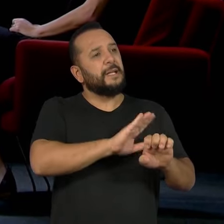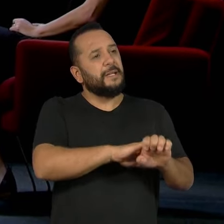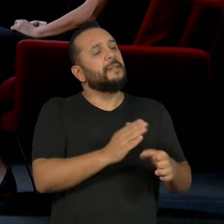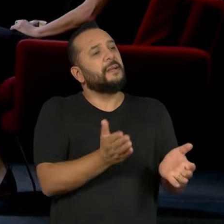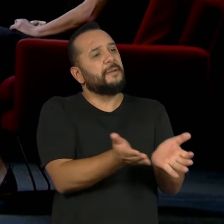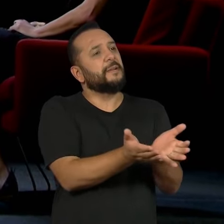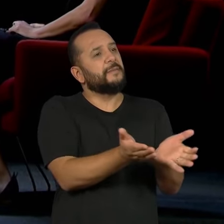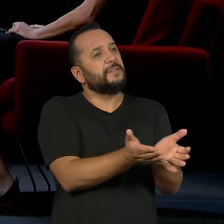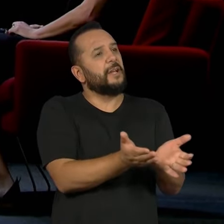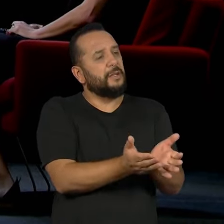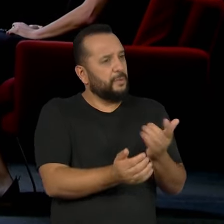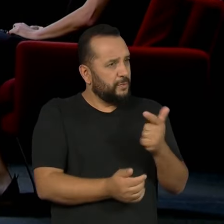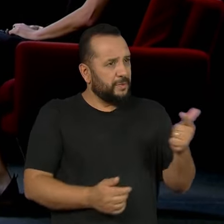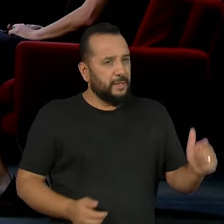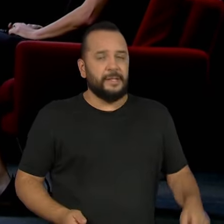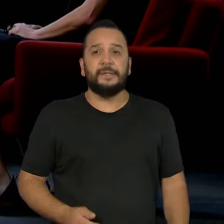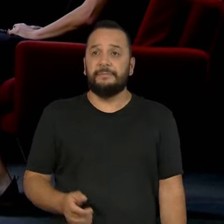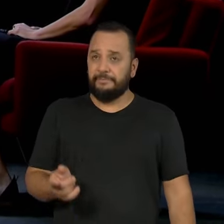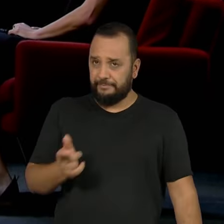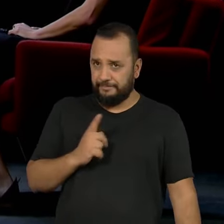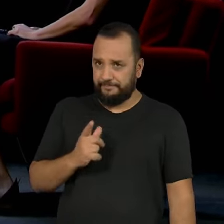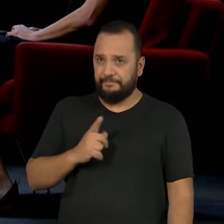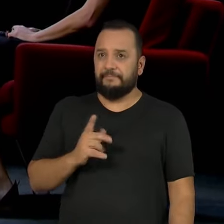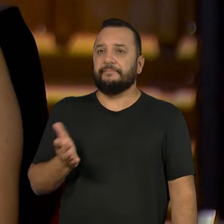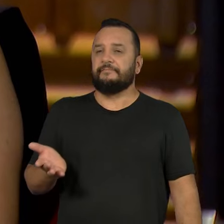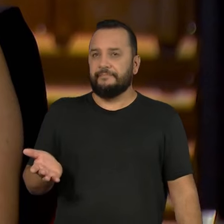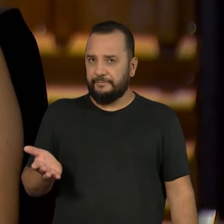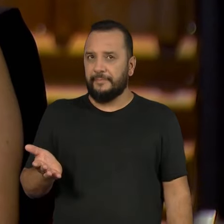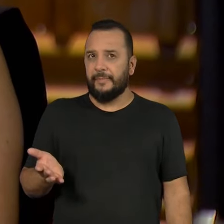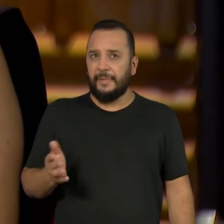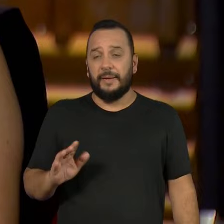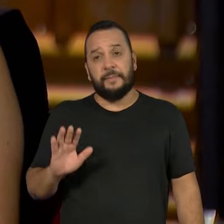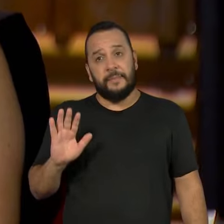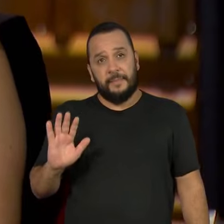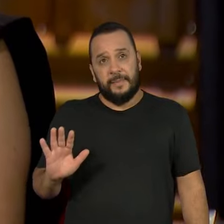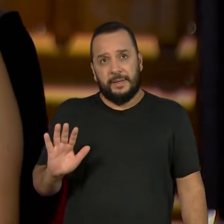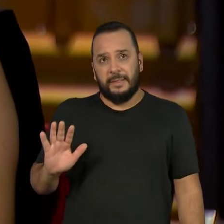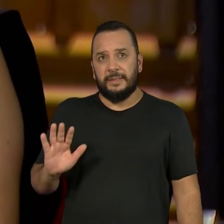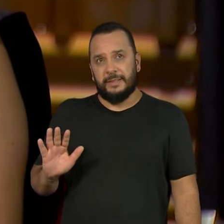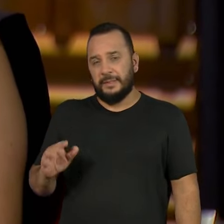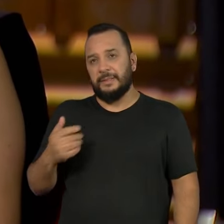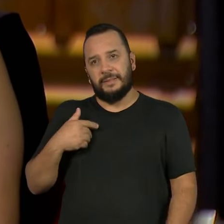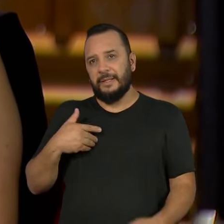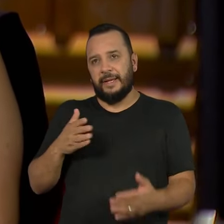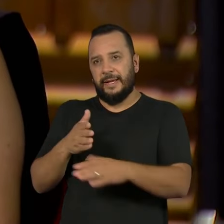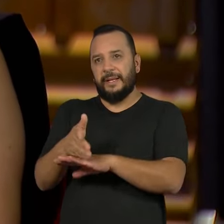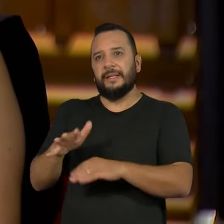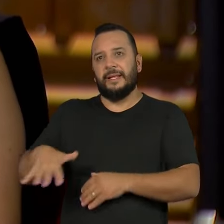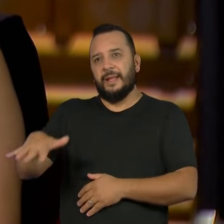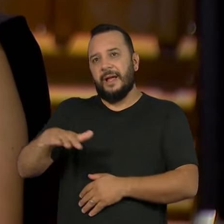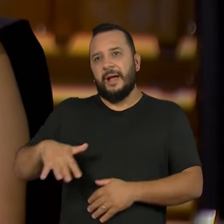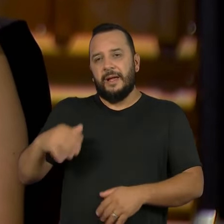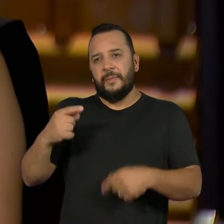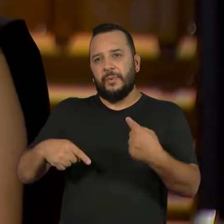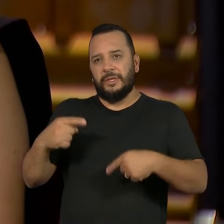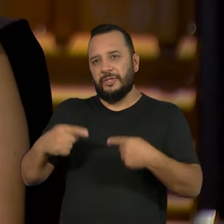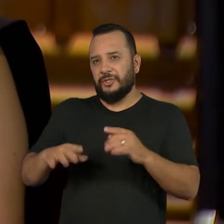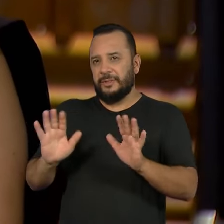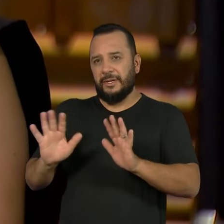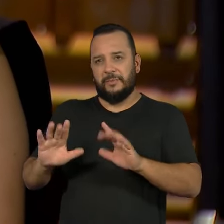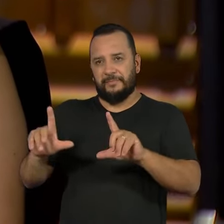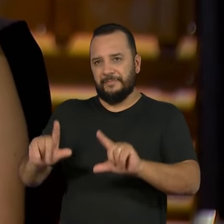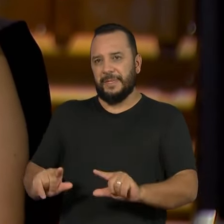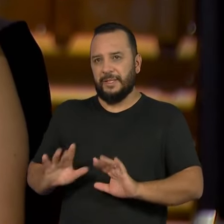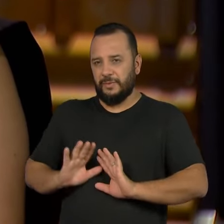progressistas evangélicos existem obviamente eh e Mas eles estão menos na política hum na política institucional